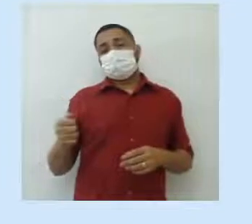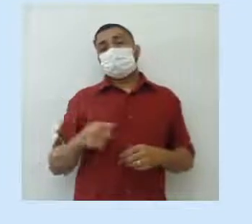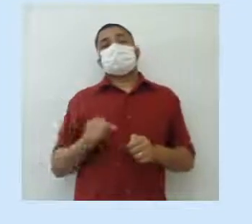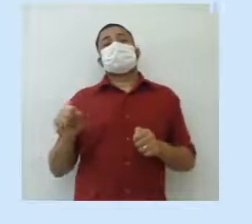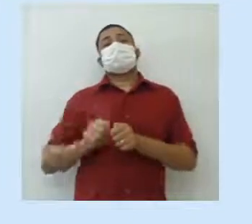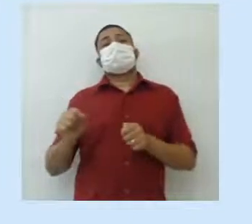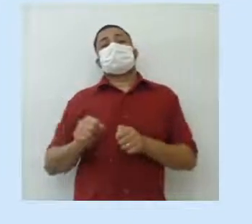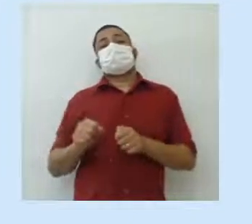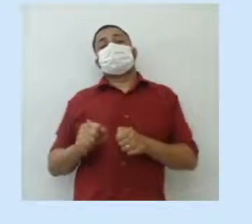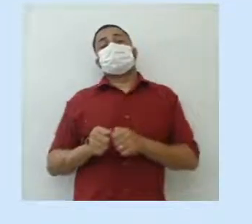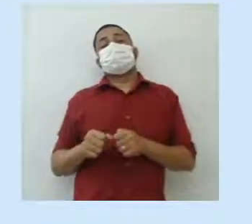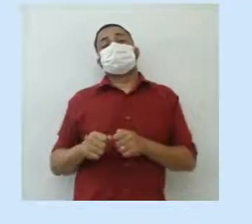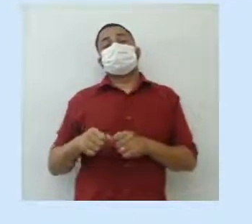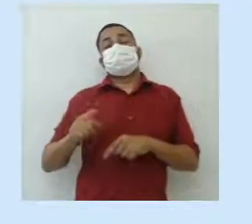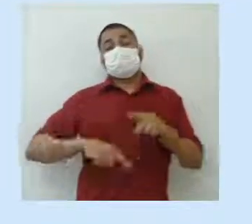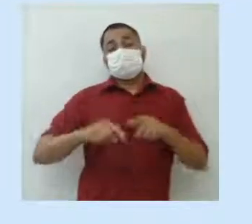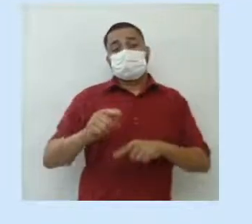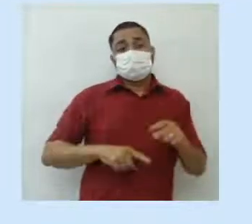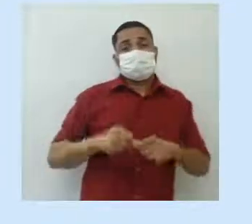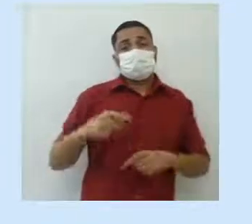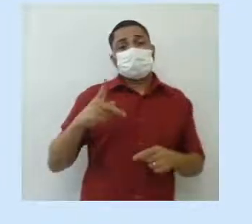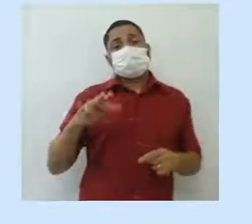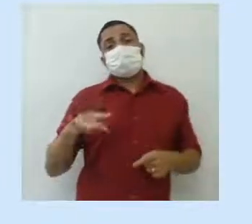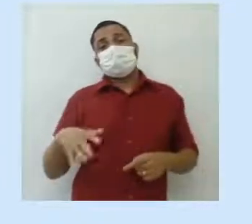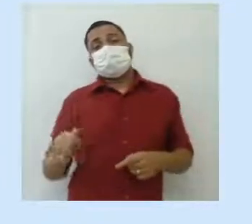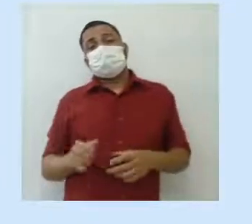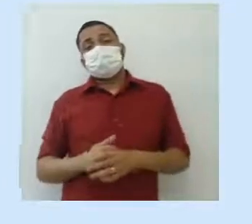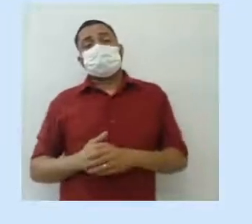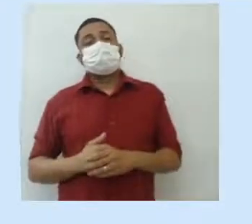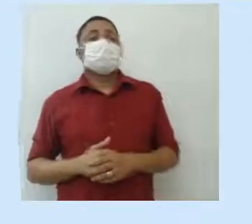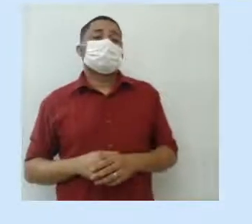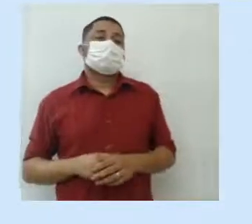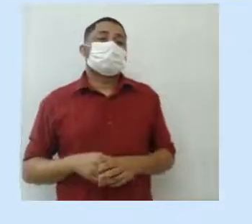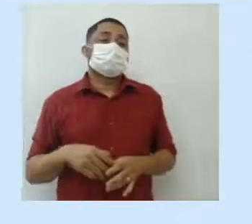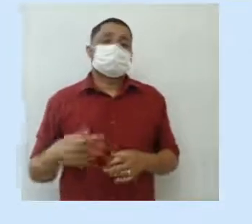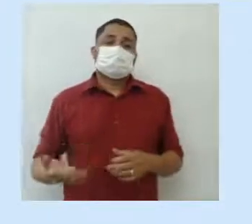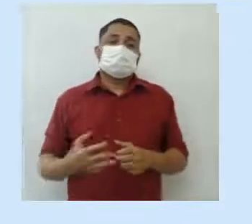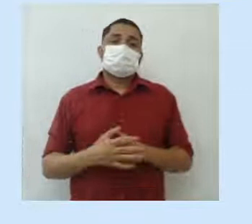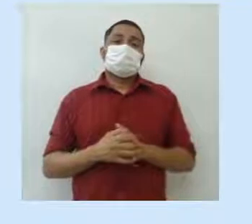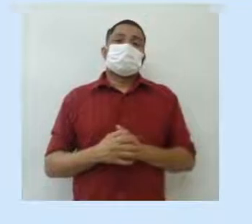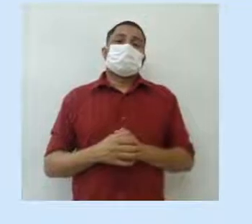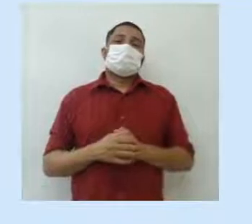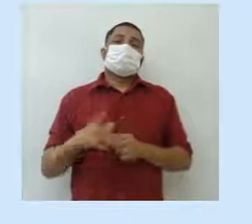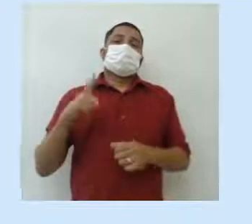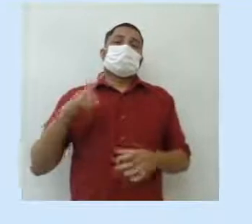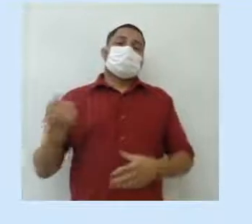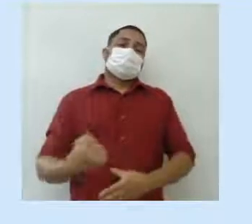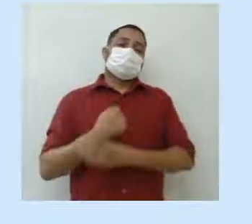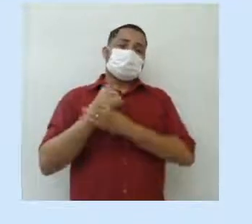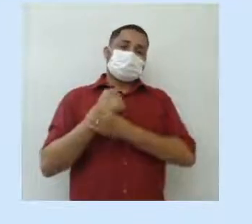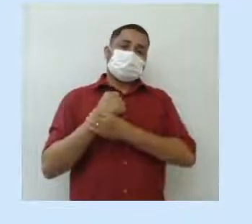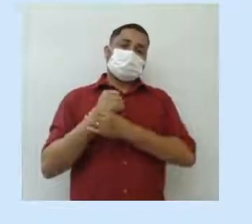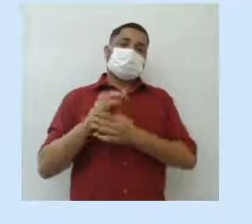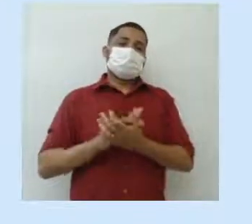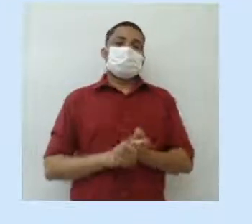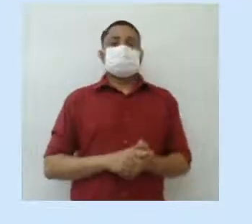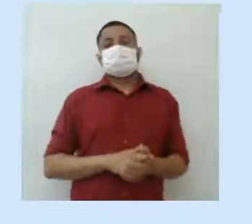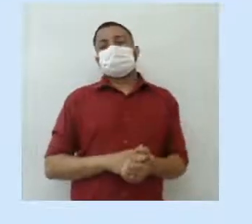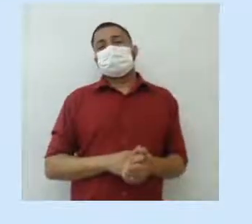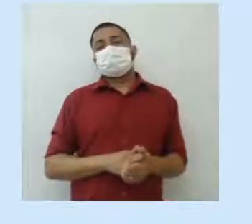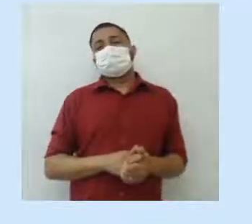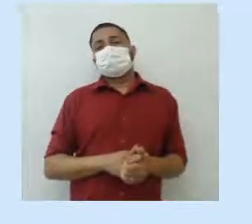da matéria-prima para seu parque industrial, né? Então, aí vem a resistência, né? A história registra